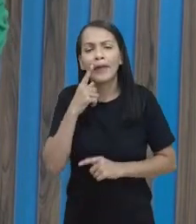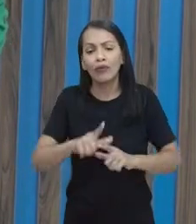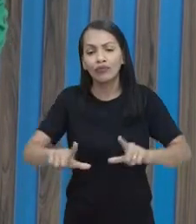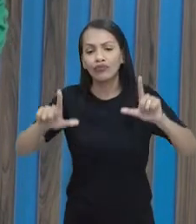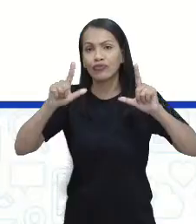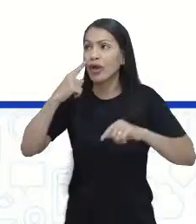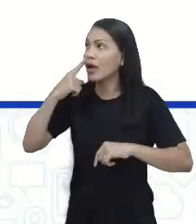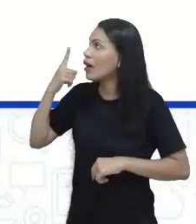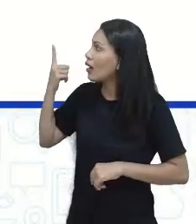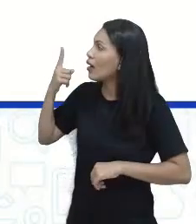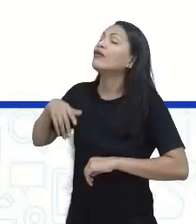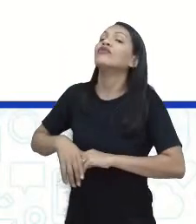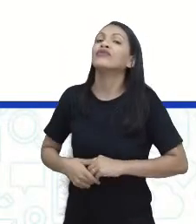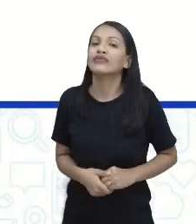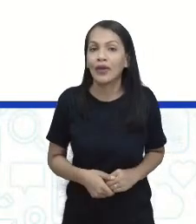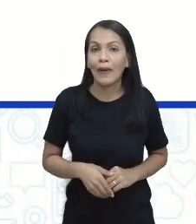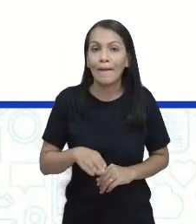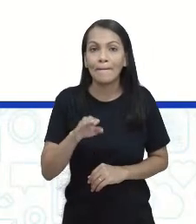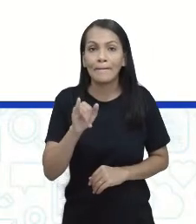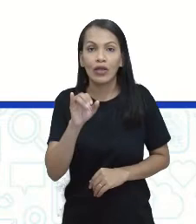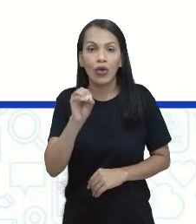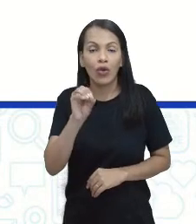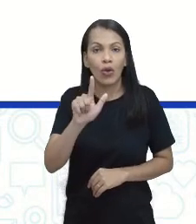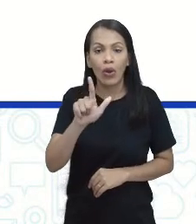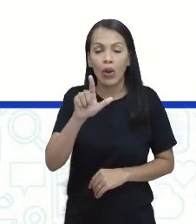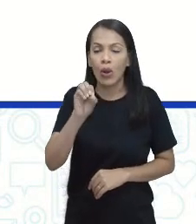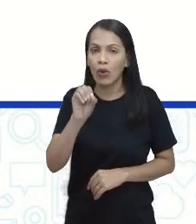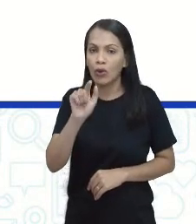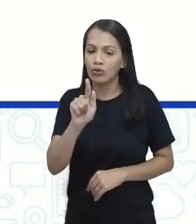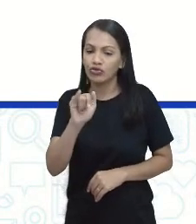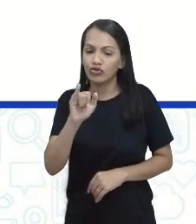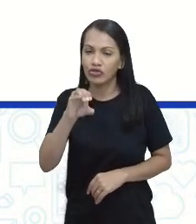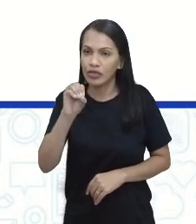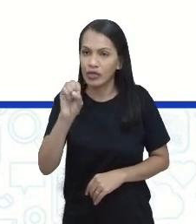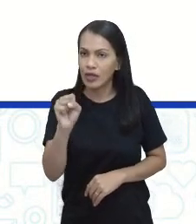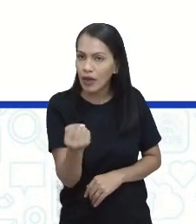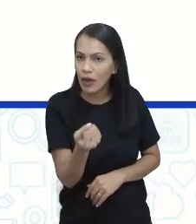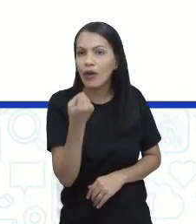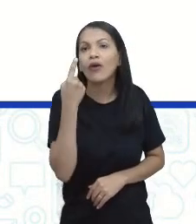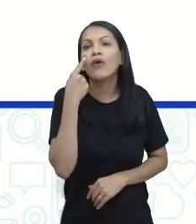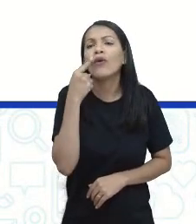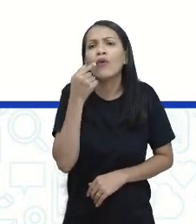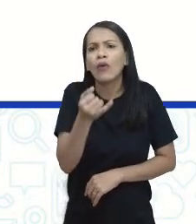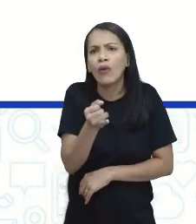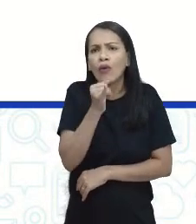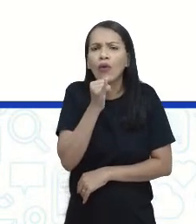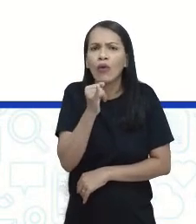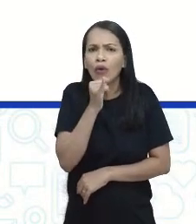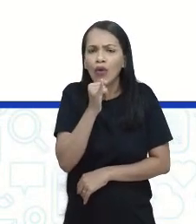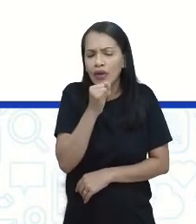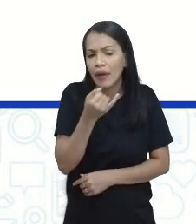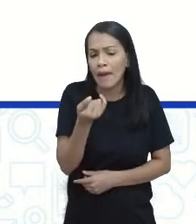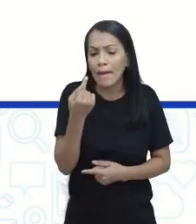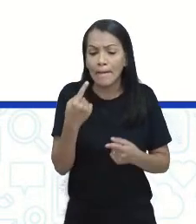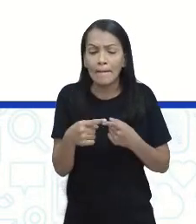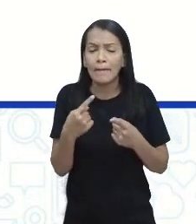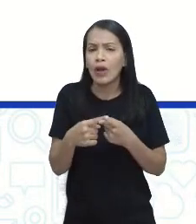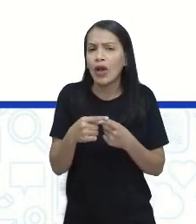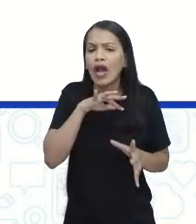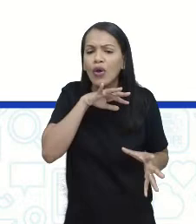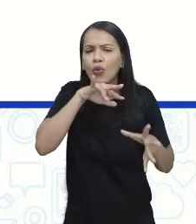favor, Cleitinho. Por gentileza, muito obrigada. Recursos naturais podem ser biológicos, a gente chama de biológicos, são